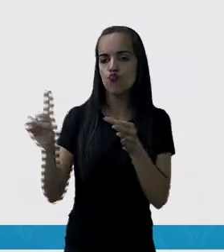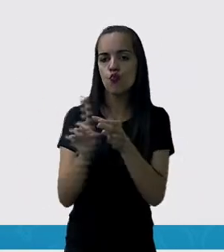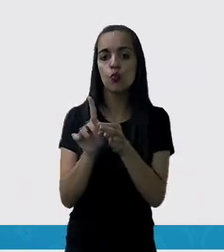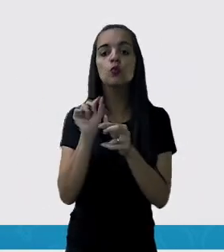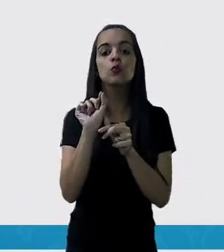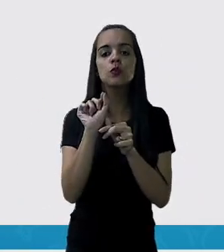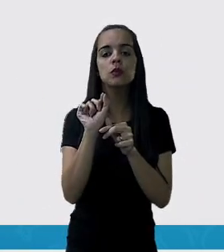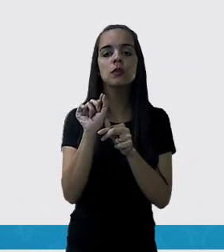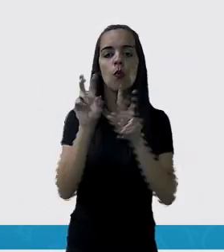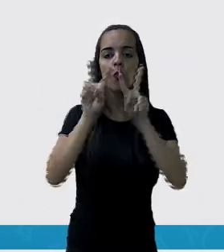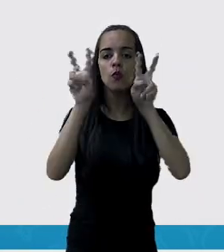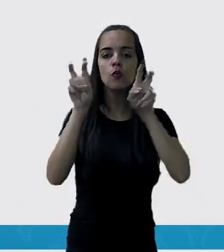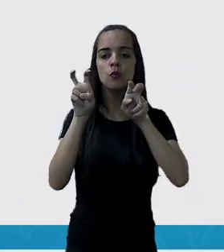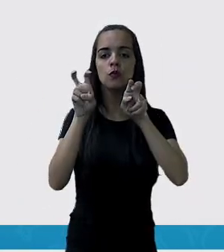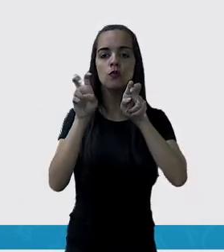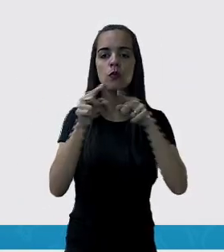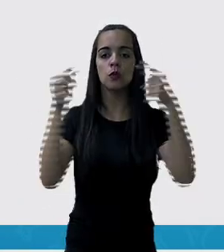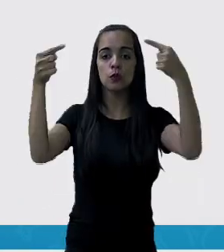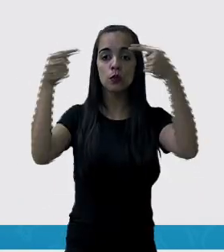também.